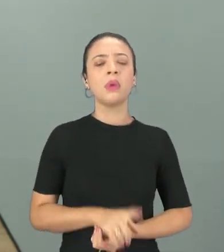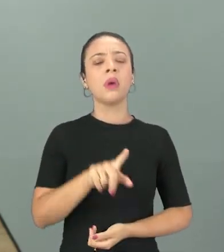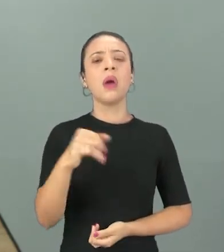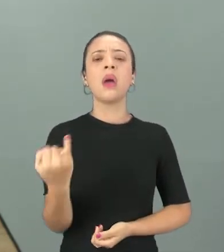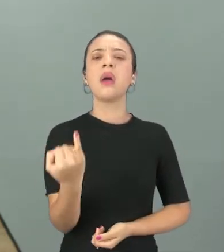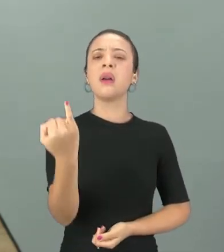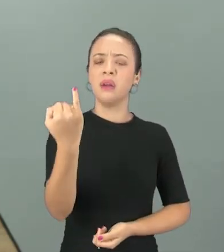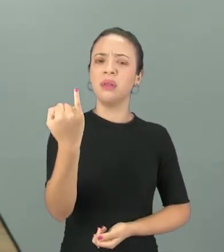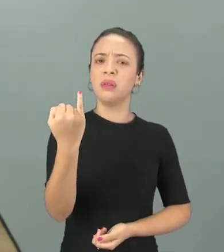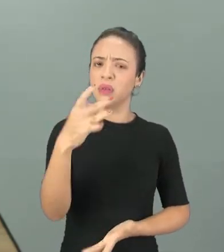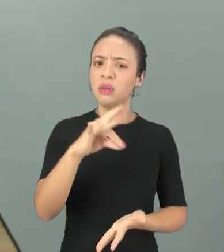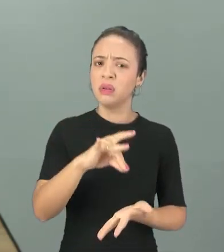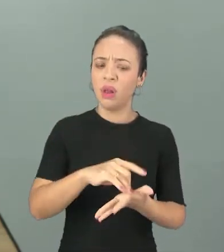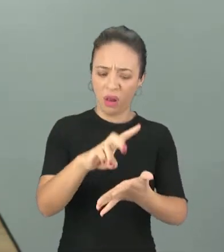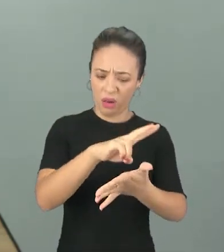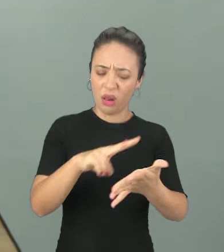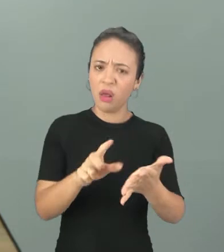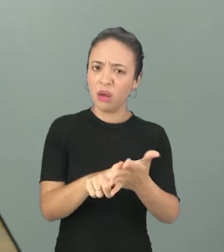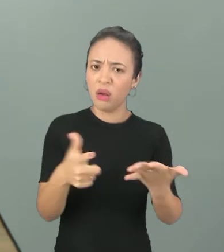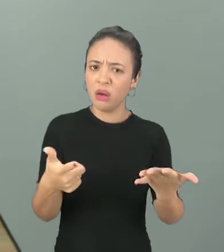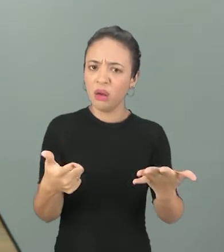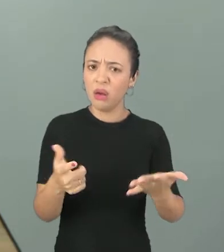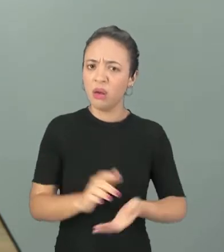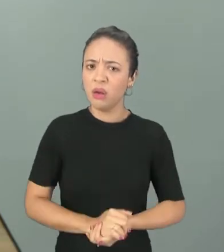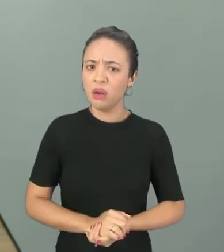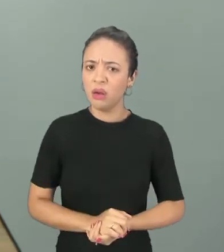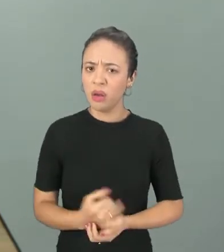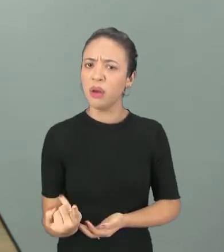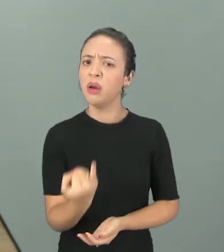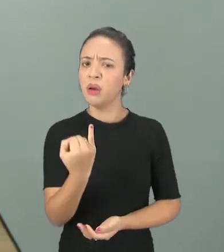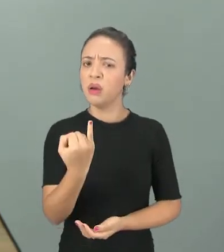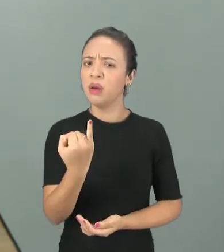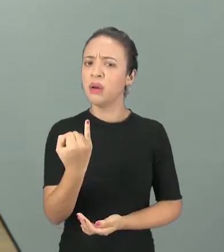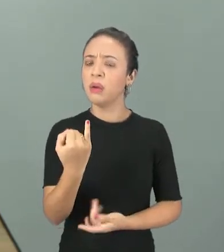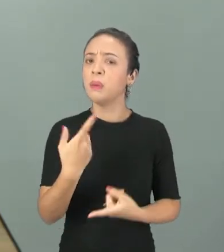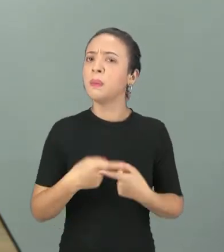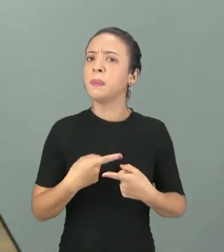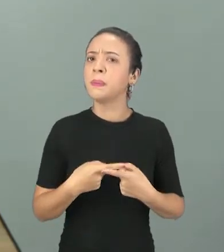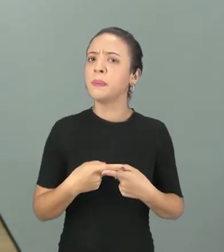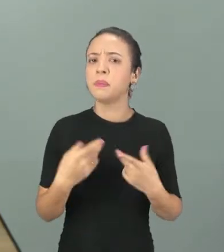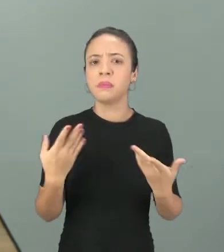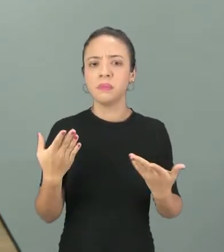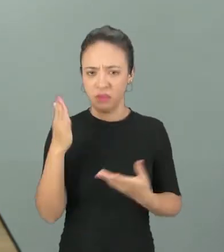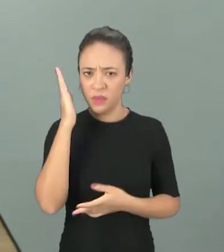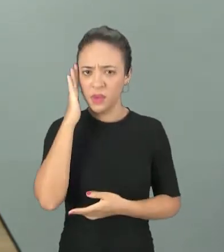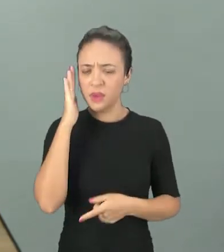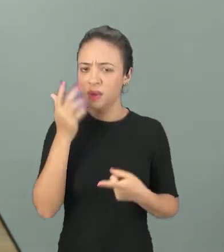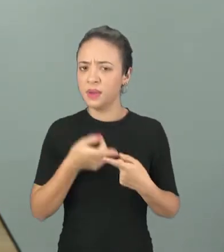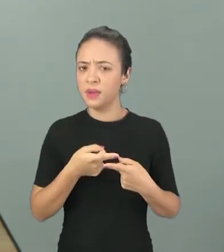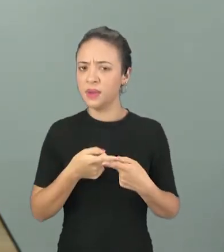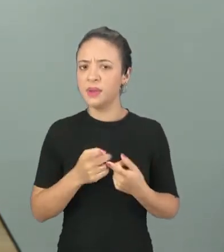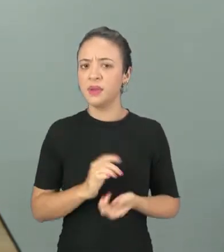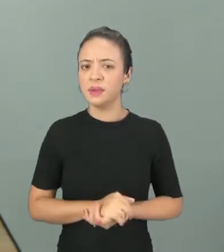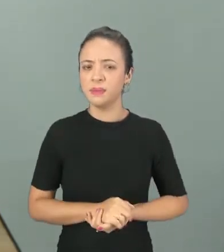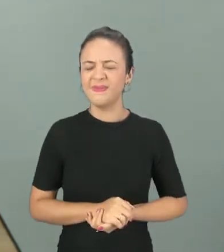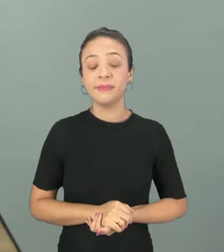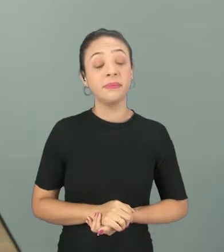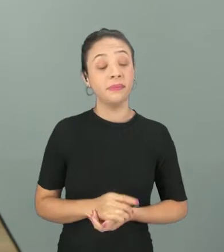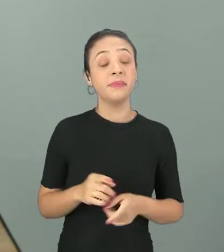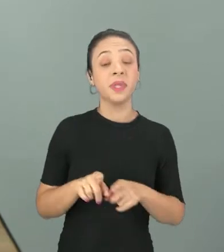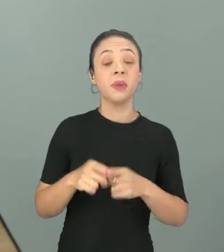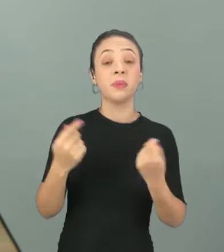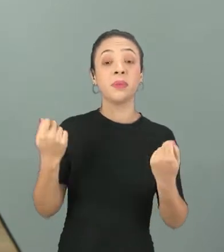importante ler jornais? Por que é importante? Será que vocês sabem? Vocês podem fazer